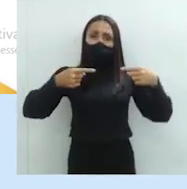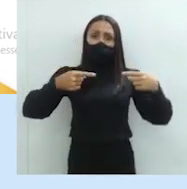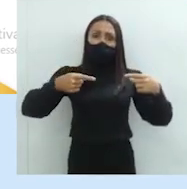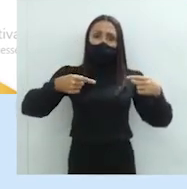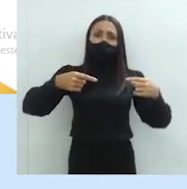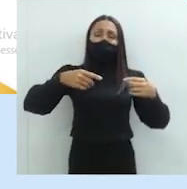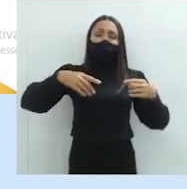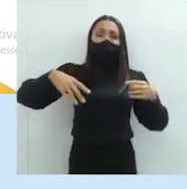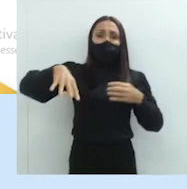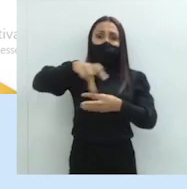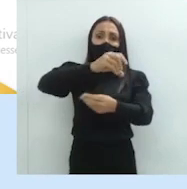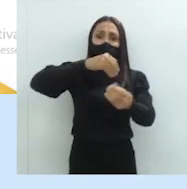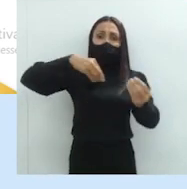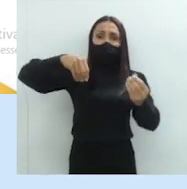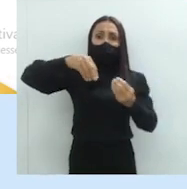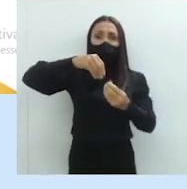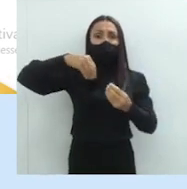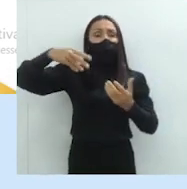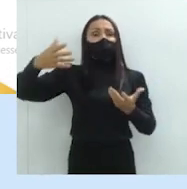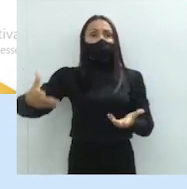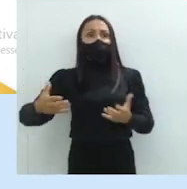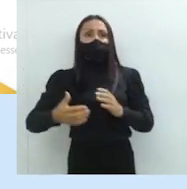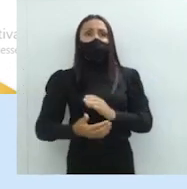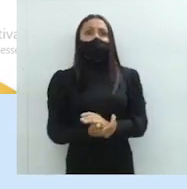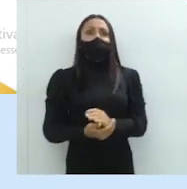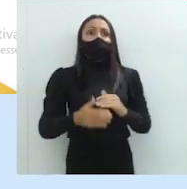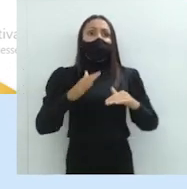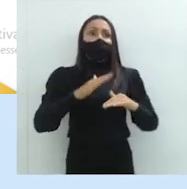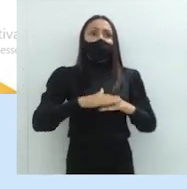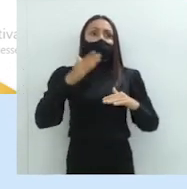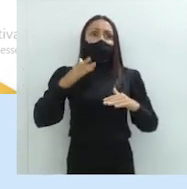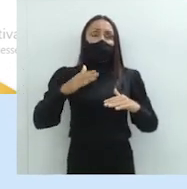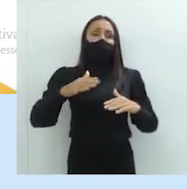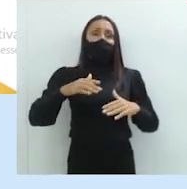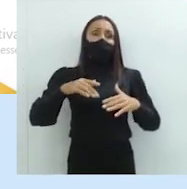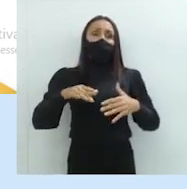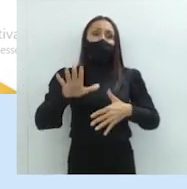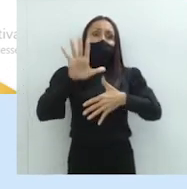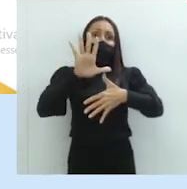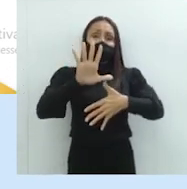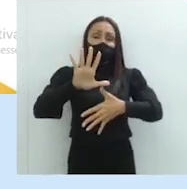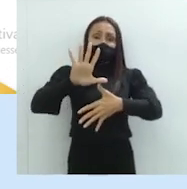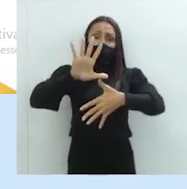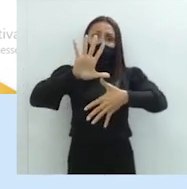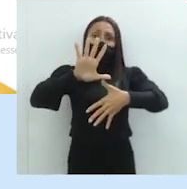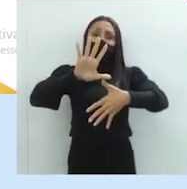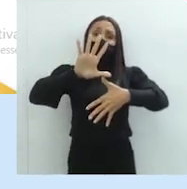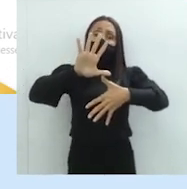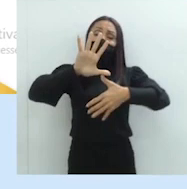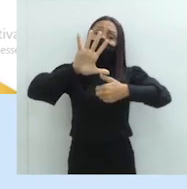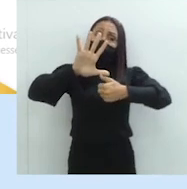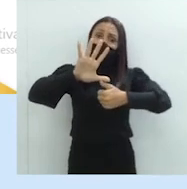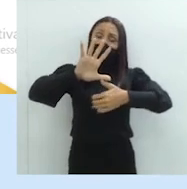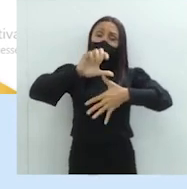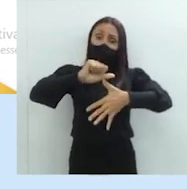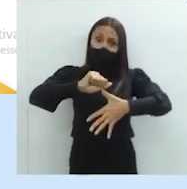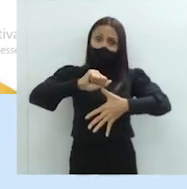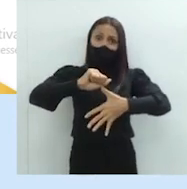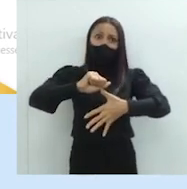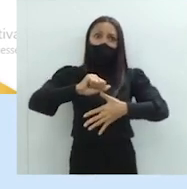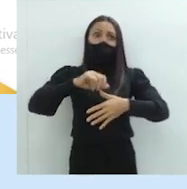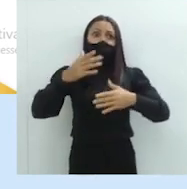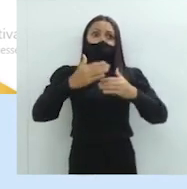é considerada a maior da América do Sul. Teve início em março de